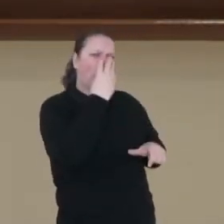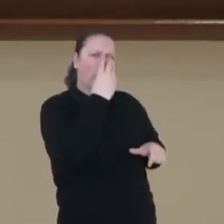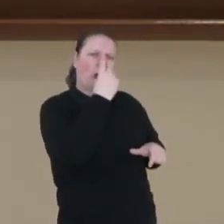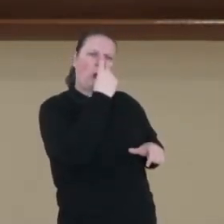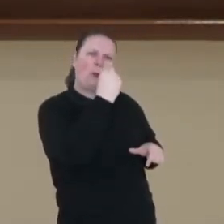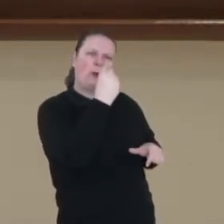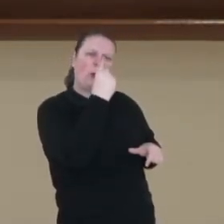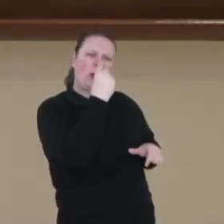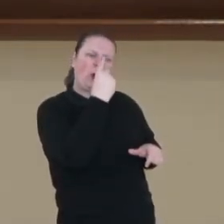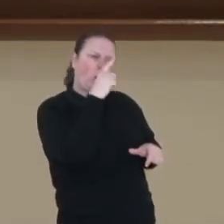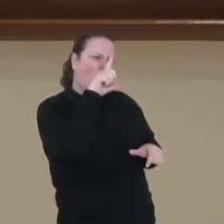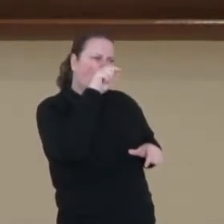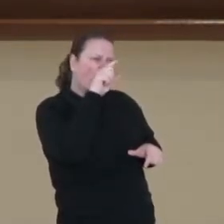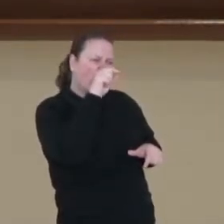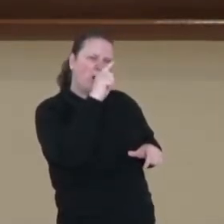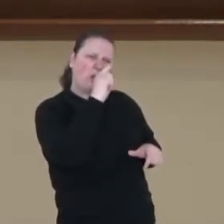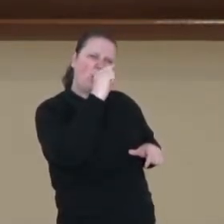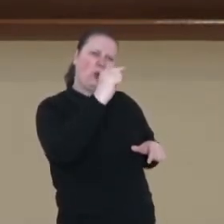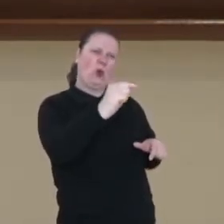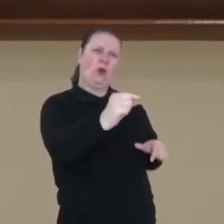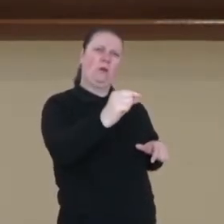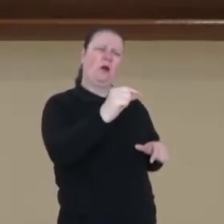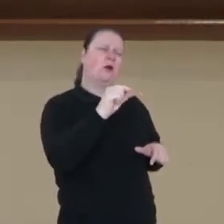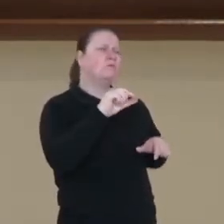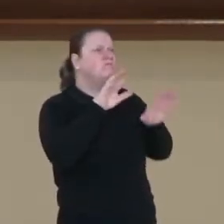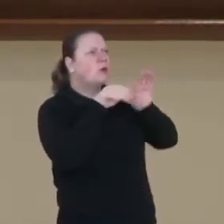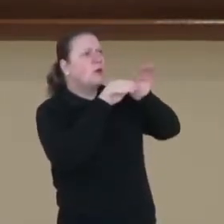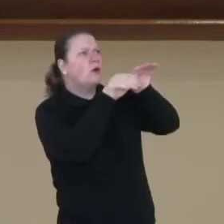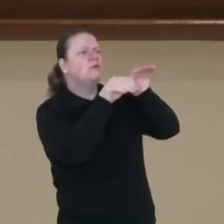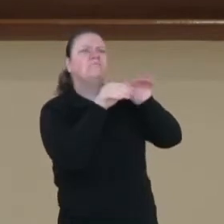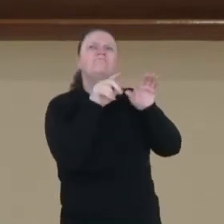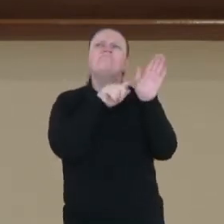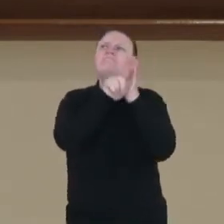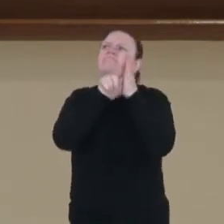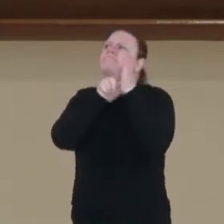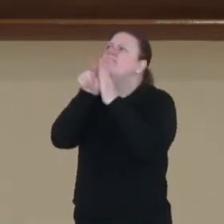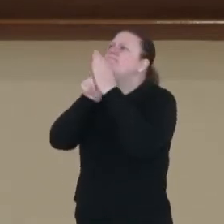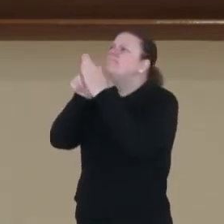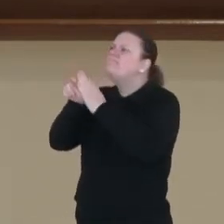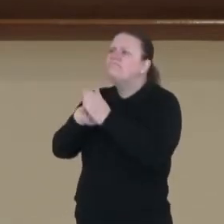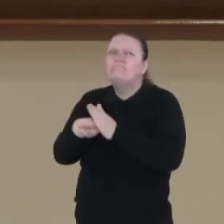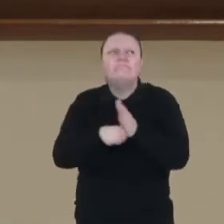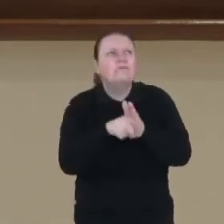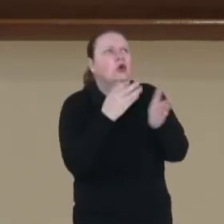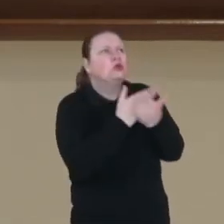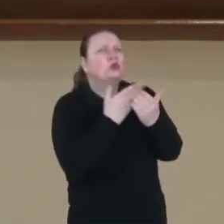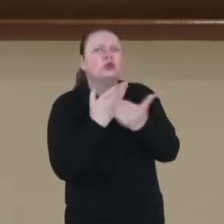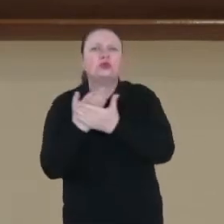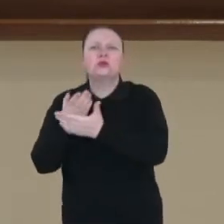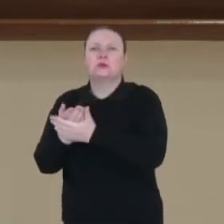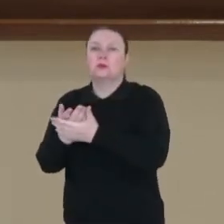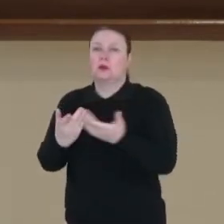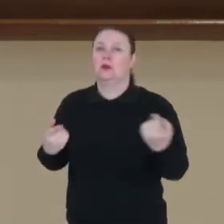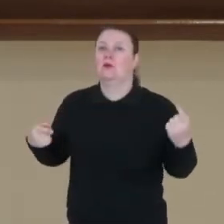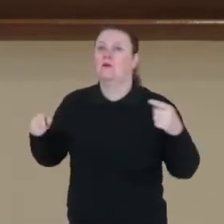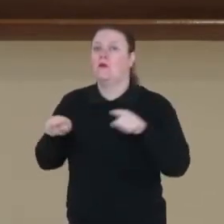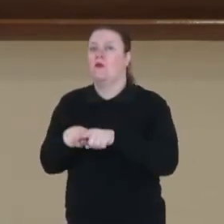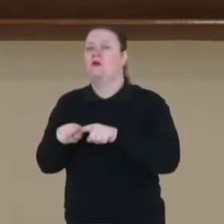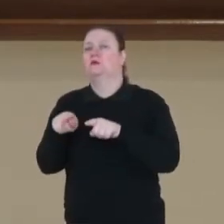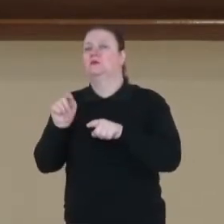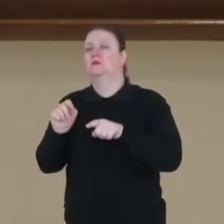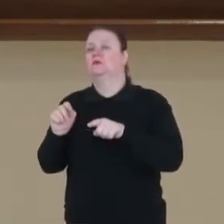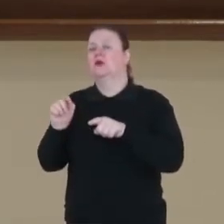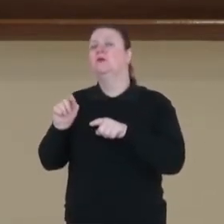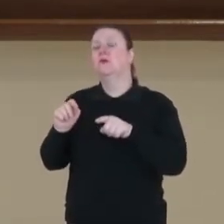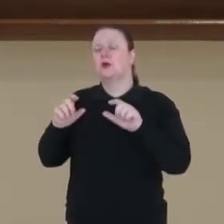Todas essas anotações do Charles Darwin, quando ele retorna, ele vai se empenhar, vai estudar, vai